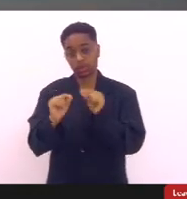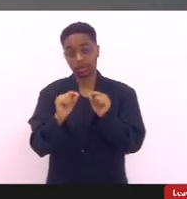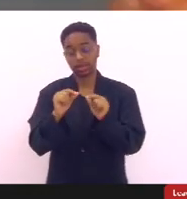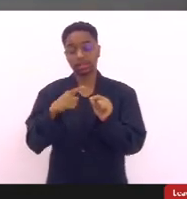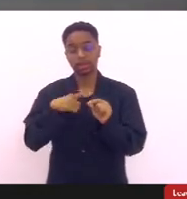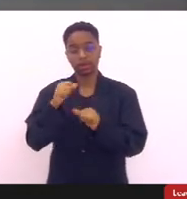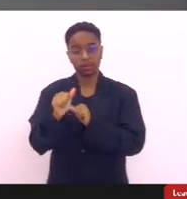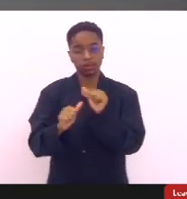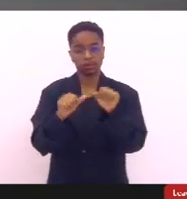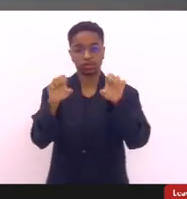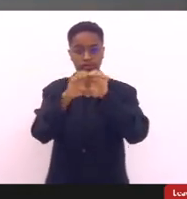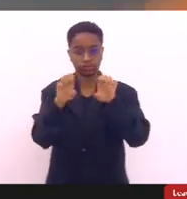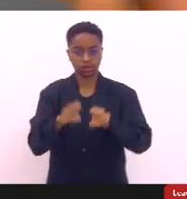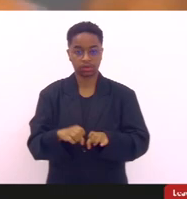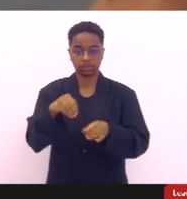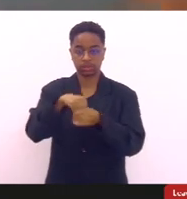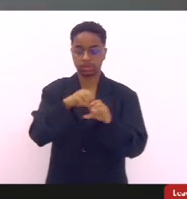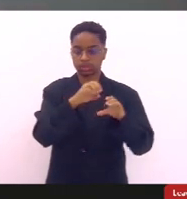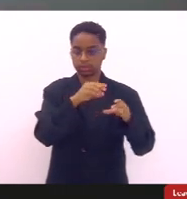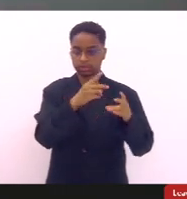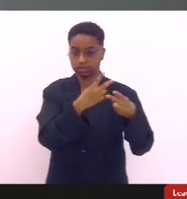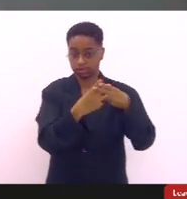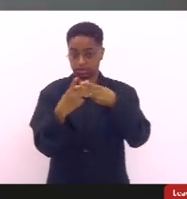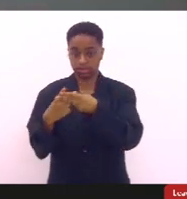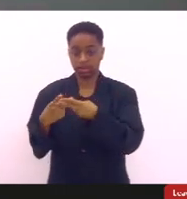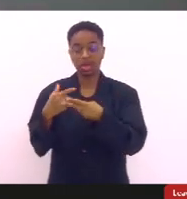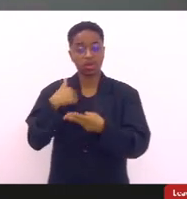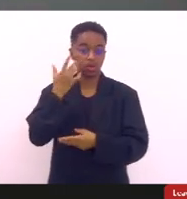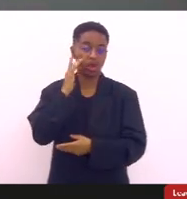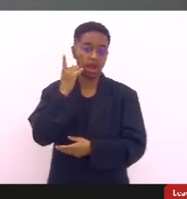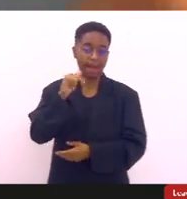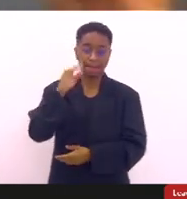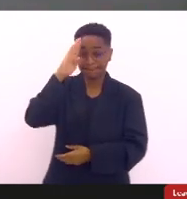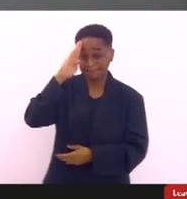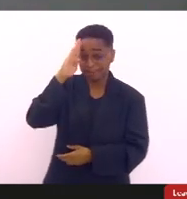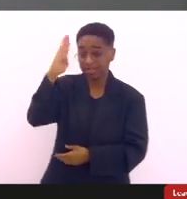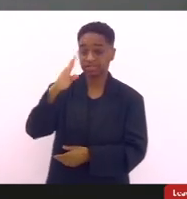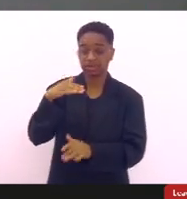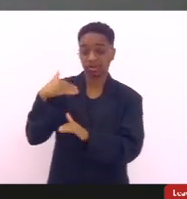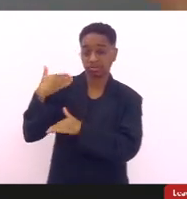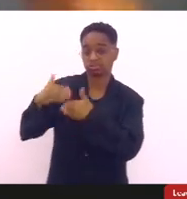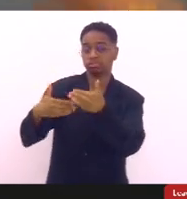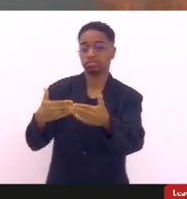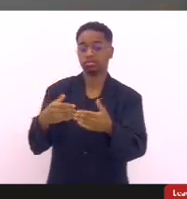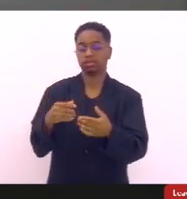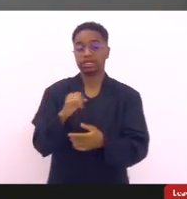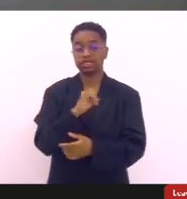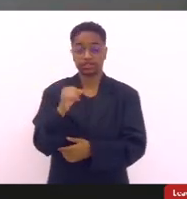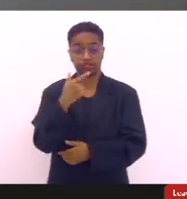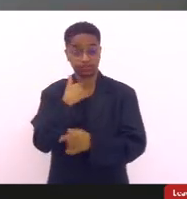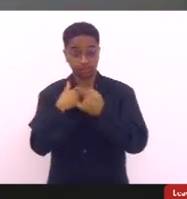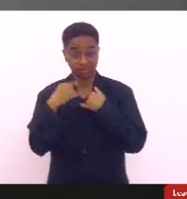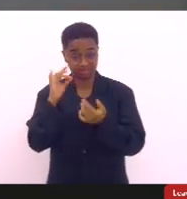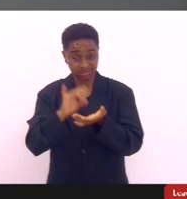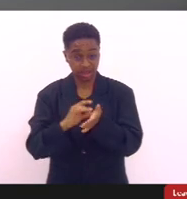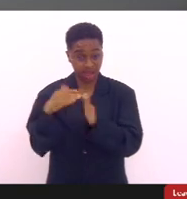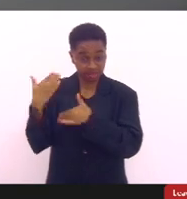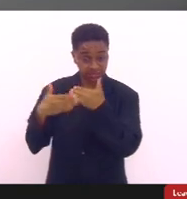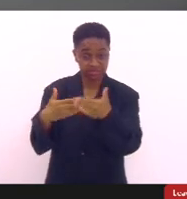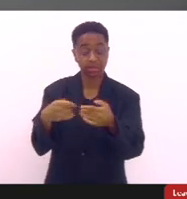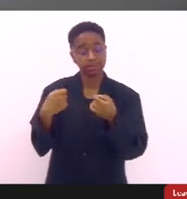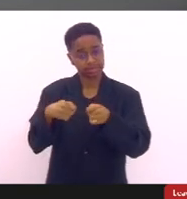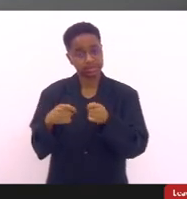estruturais nas cadeias, são a chave do sucesso. Se a gente quer avançar, a gente quer ter impacto, a gente tem que fazer